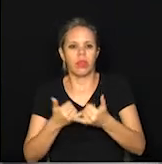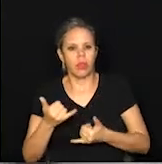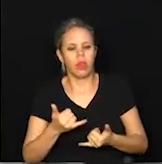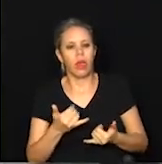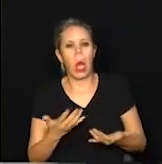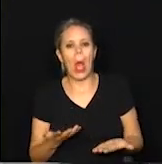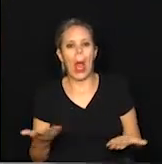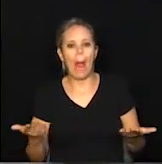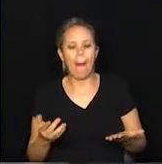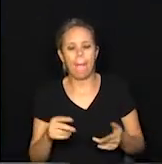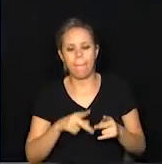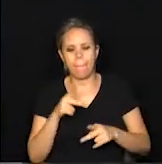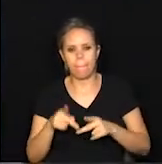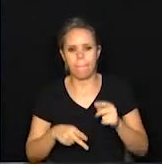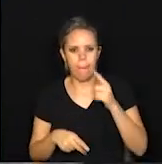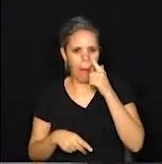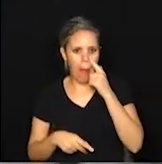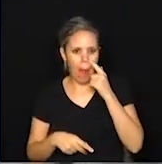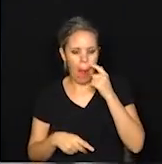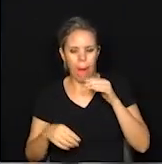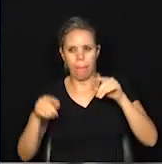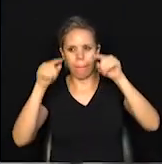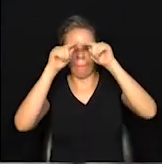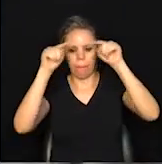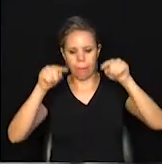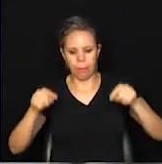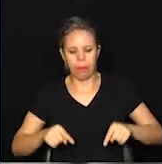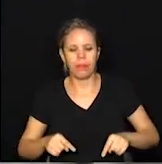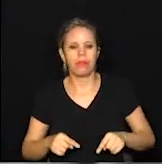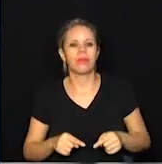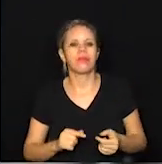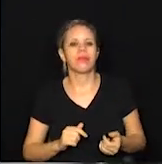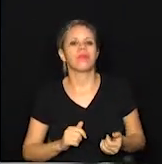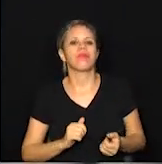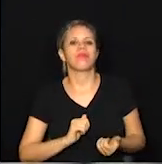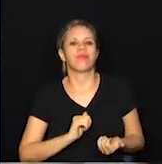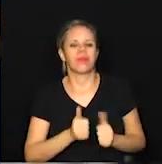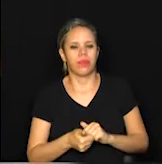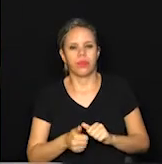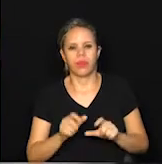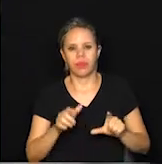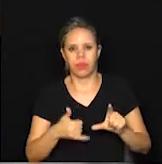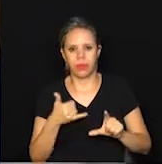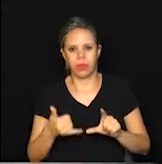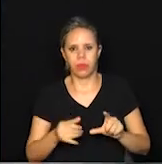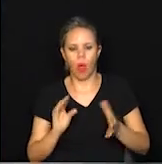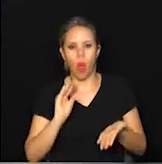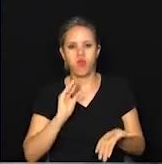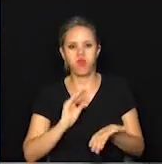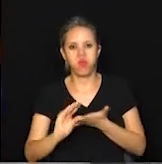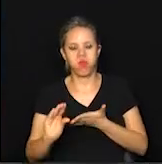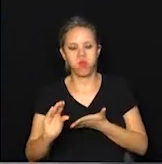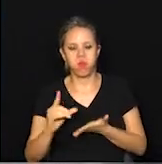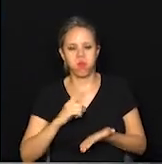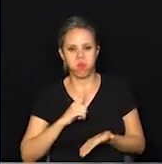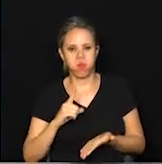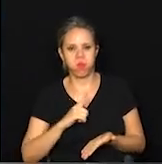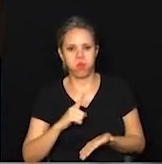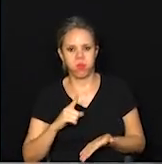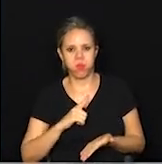públicas. E aí a pirâmide, né? O esporte lúdico com investimento maior, e aqueles que forem tendo